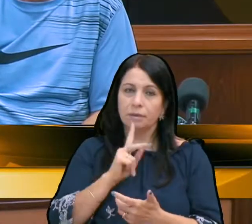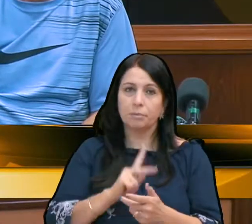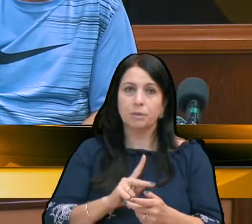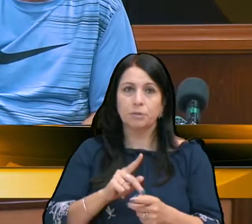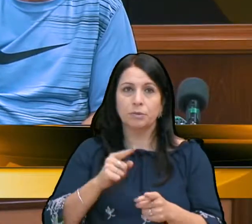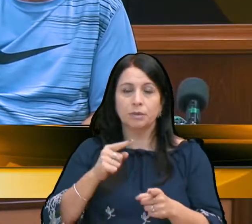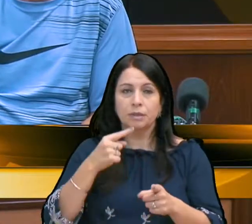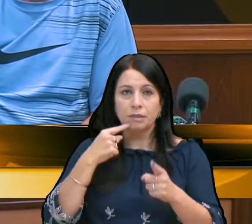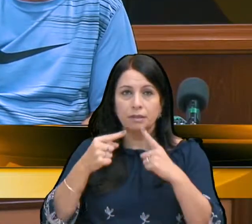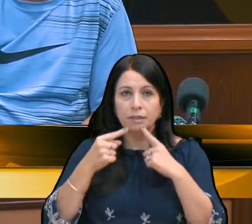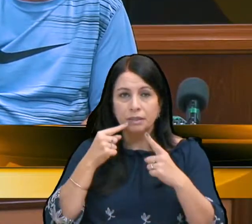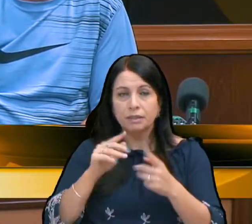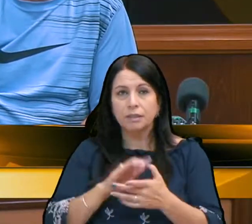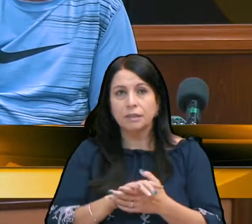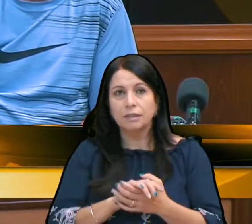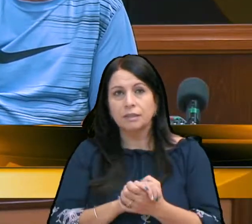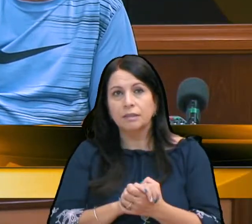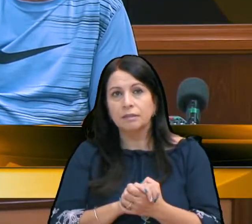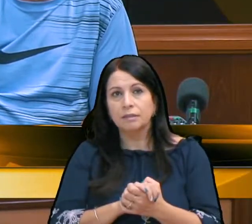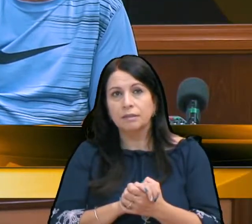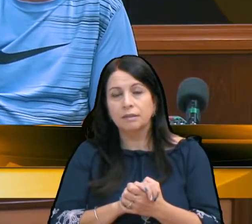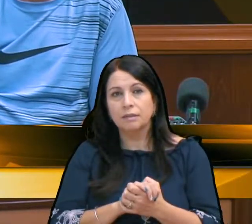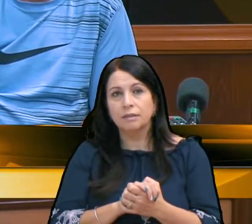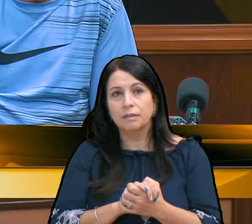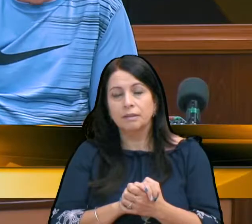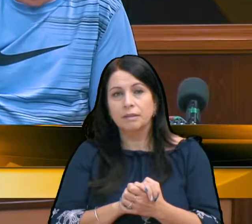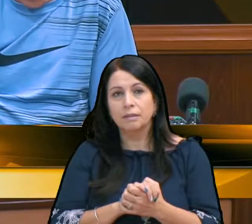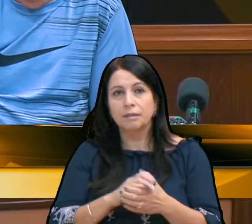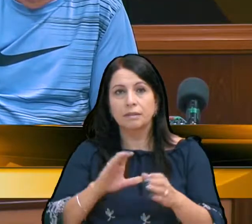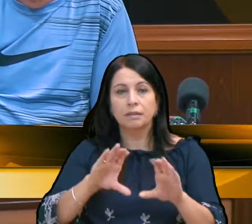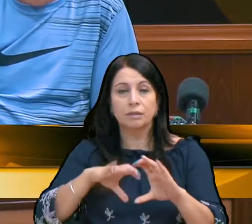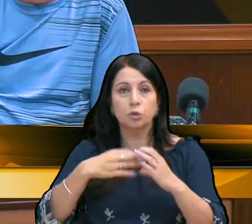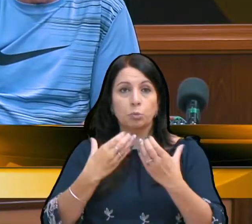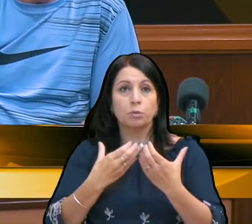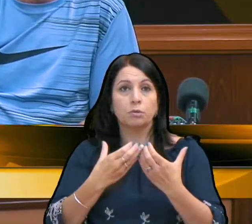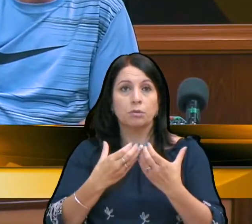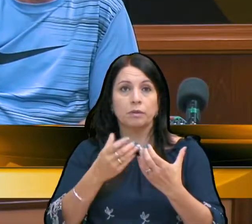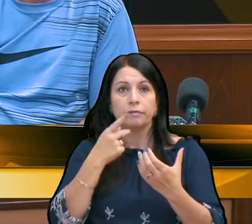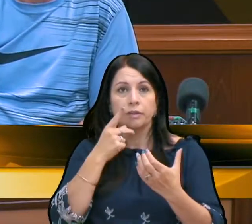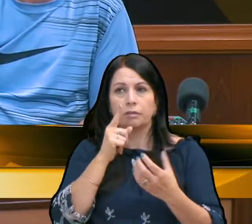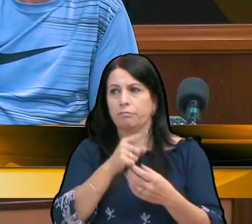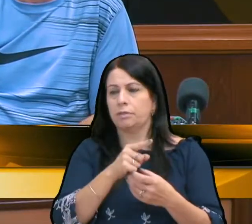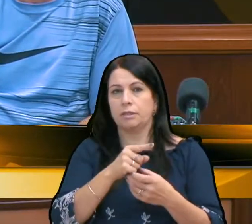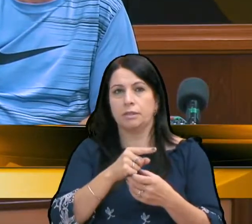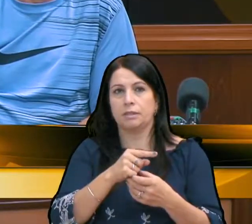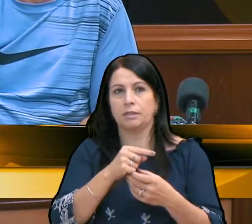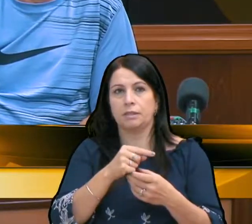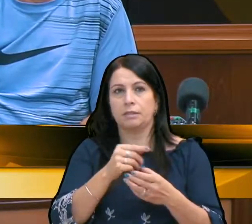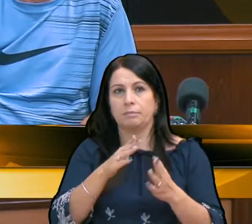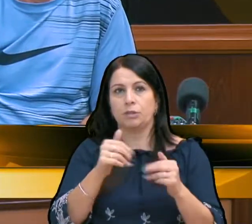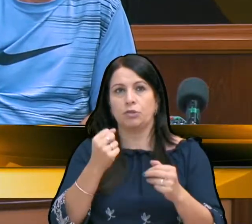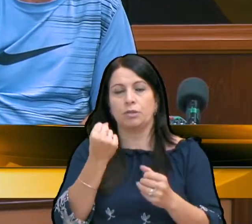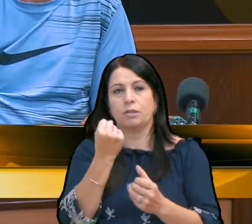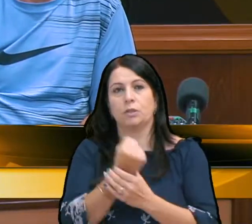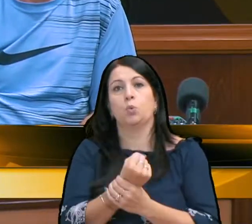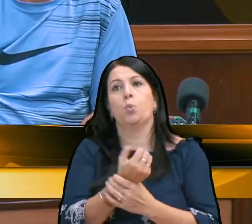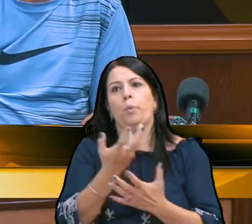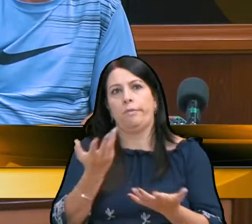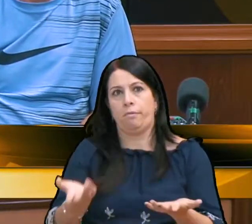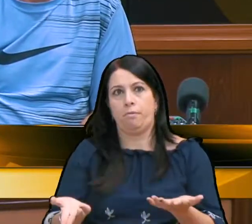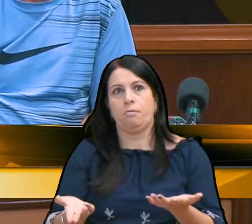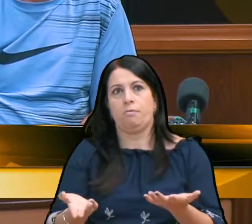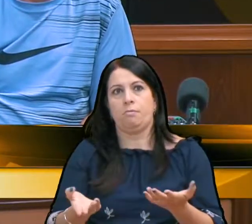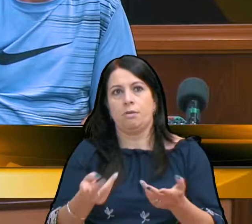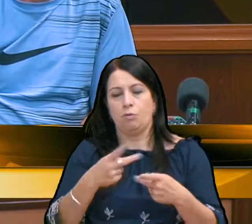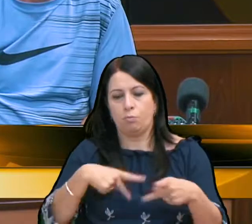reclama da comunidade, dizendo que, imagina, eles pedindo segurança. O povo